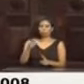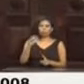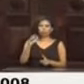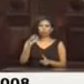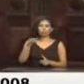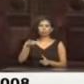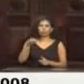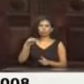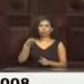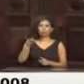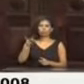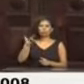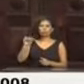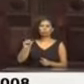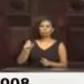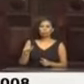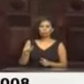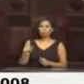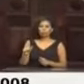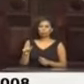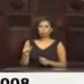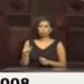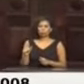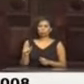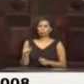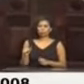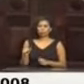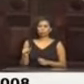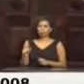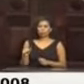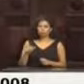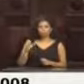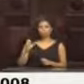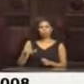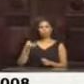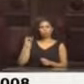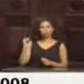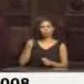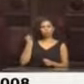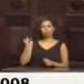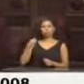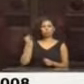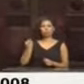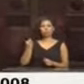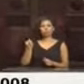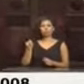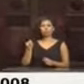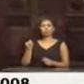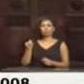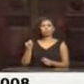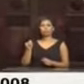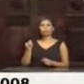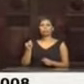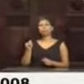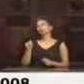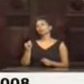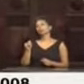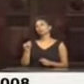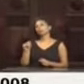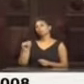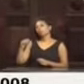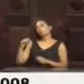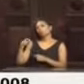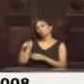tem culturalmente todas as suas atividades envolvidas em armação dos búzios.